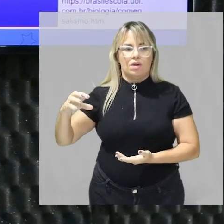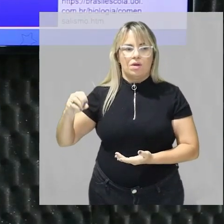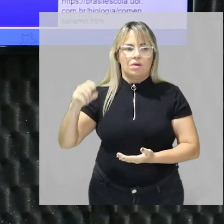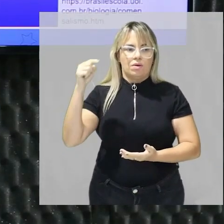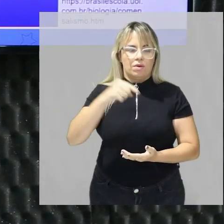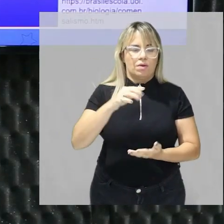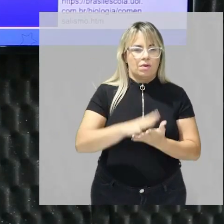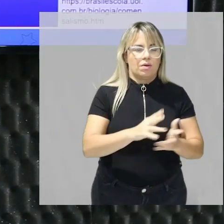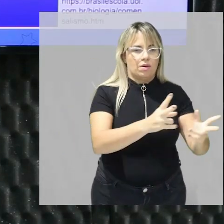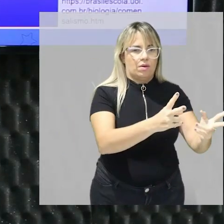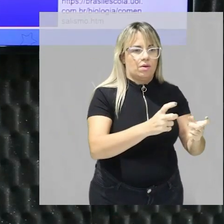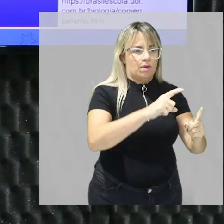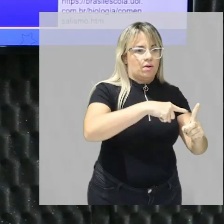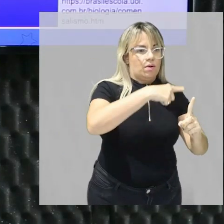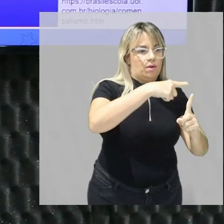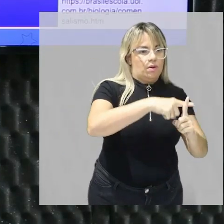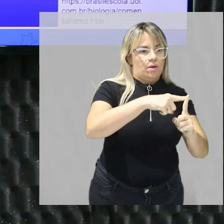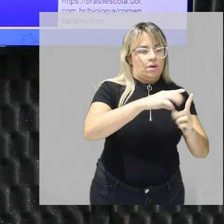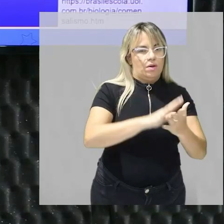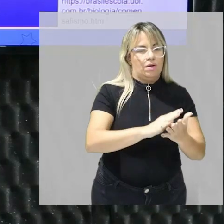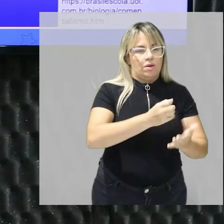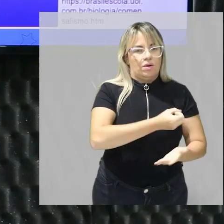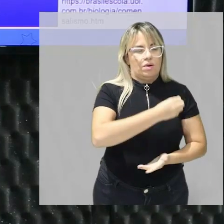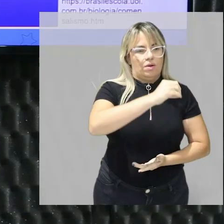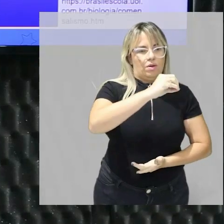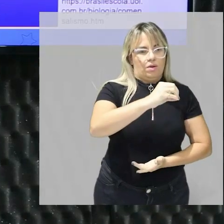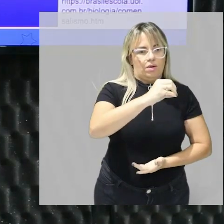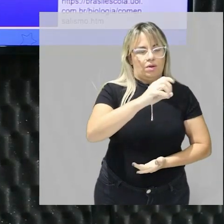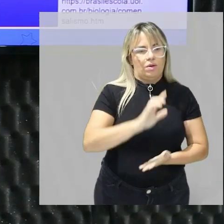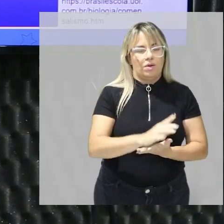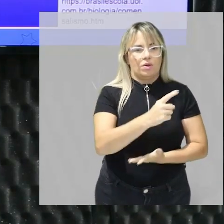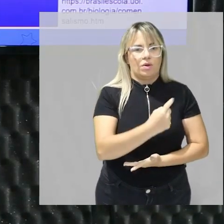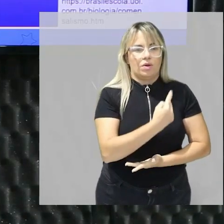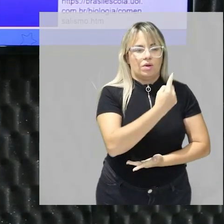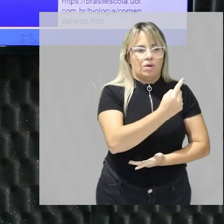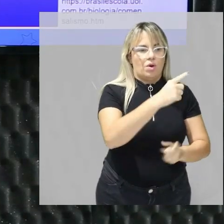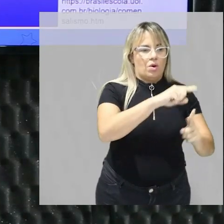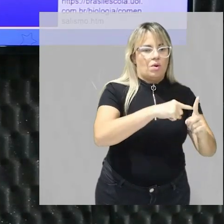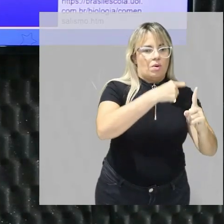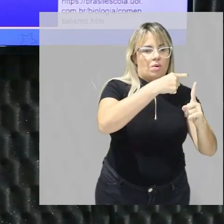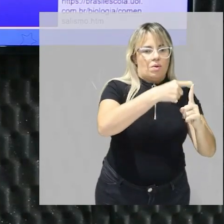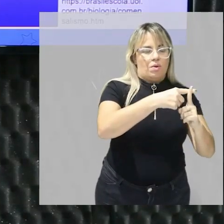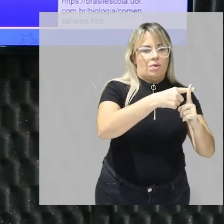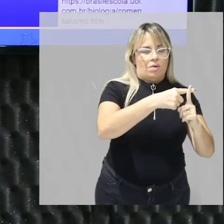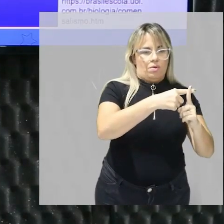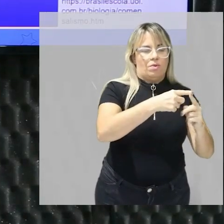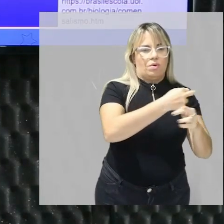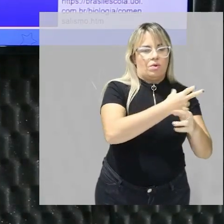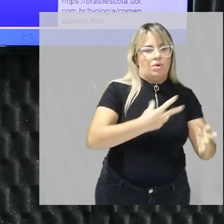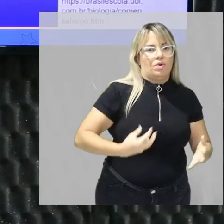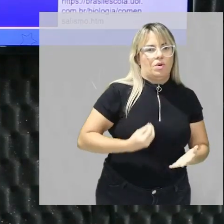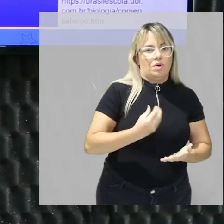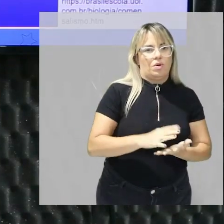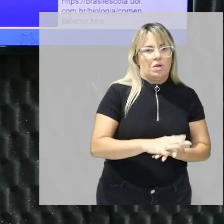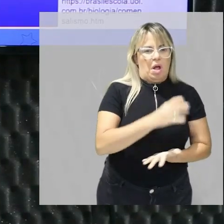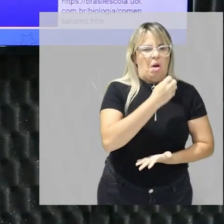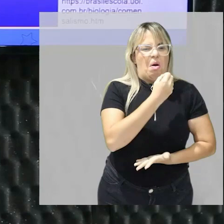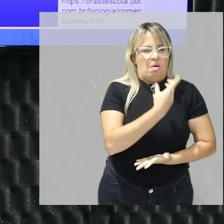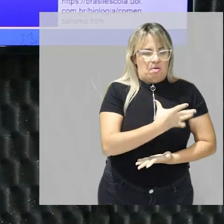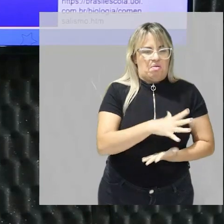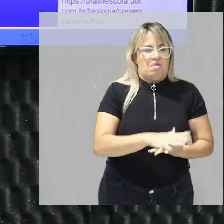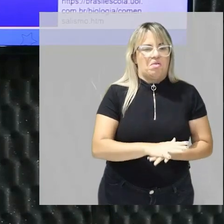um zero. Esse sinalzinho de mais quer dizer que um indivíduo ele está se beneficiando e o